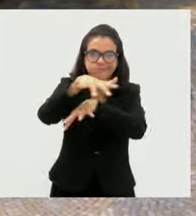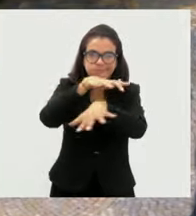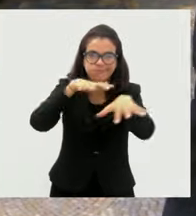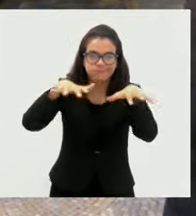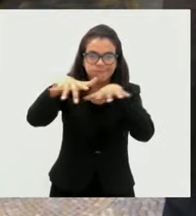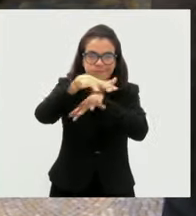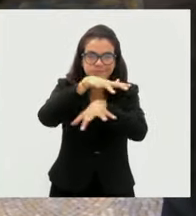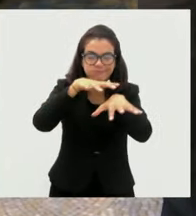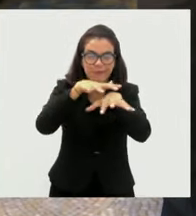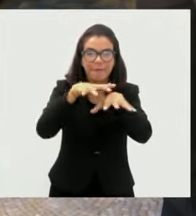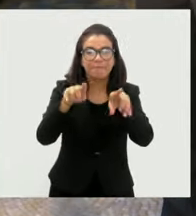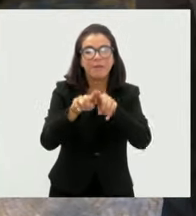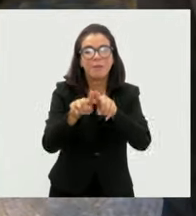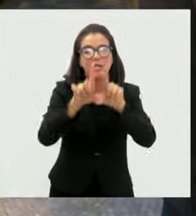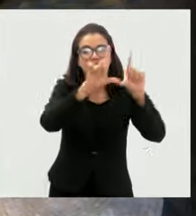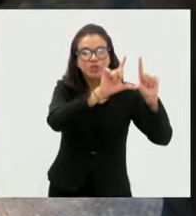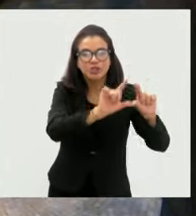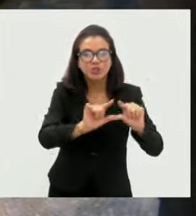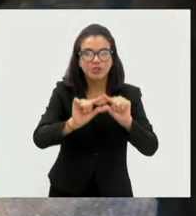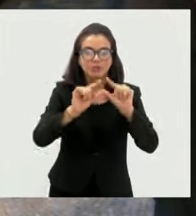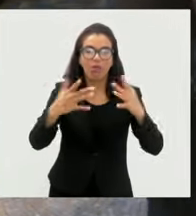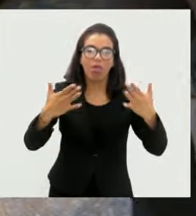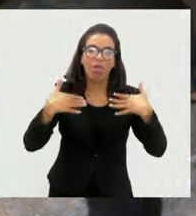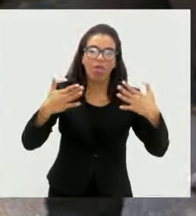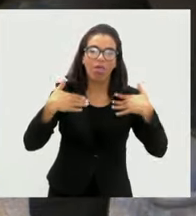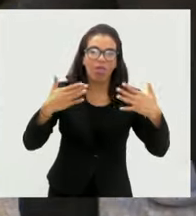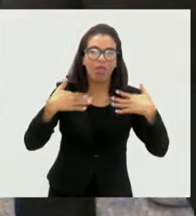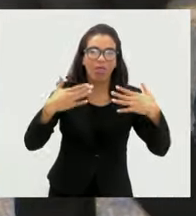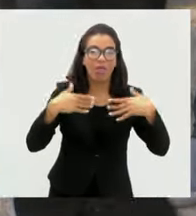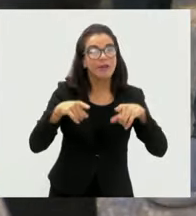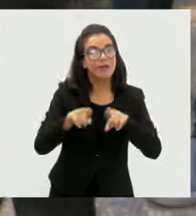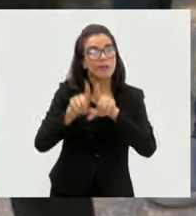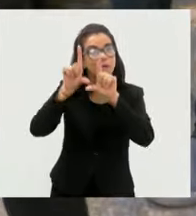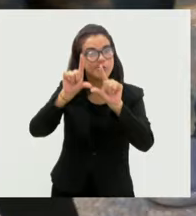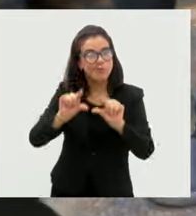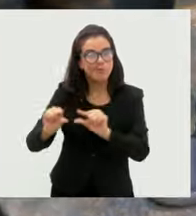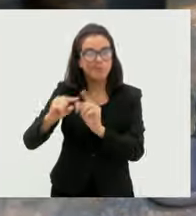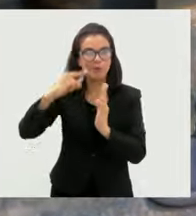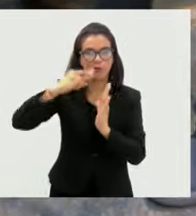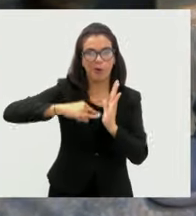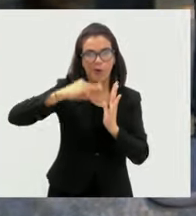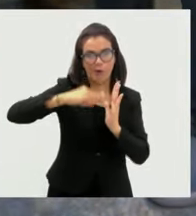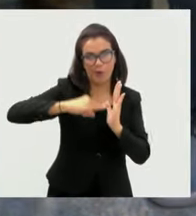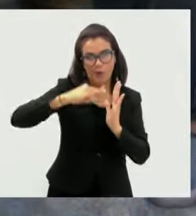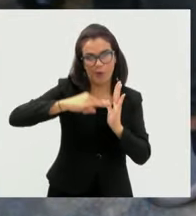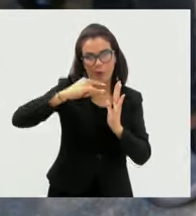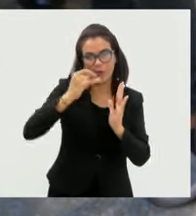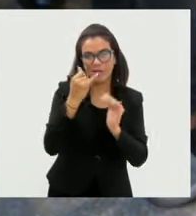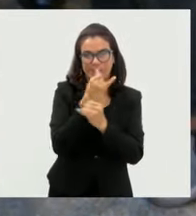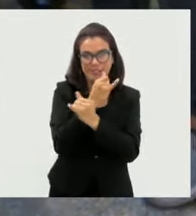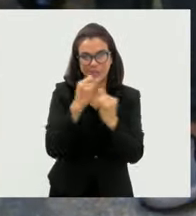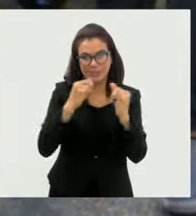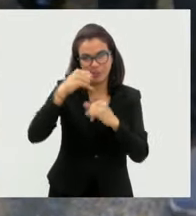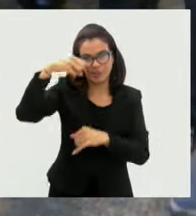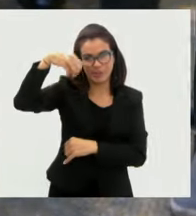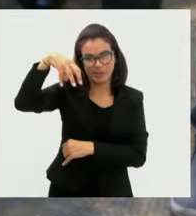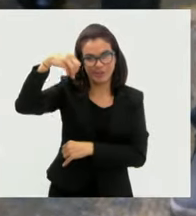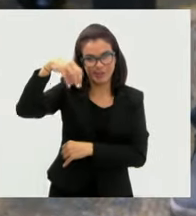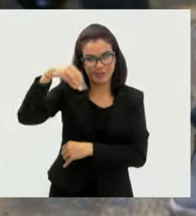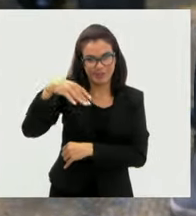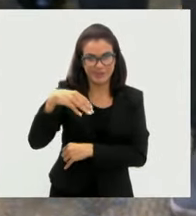calor dentro da casa e pode até diminuir a conta do ar-condicionado, se melhorar um pouco. Agora, deputado Luiz Paulo tem toda a